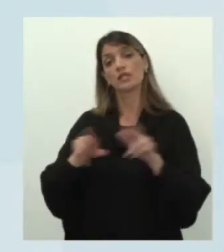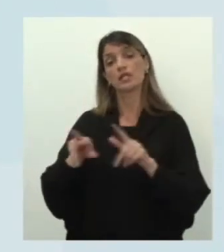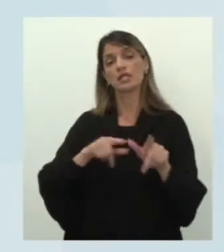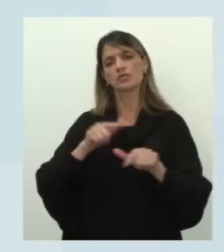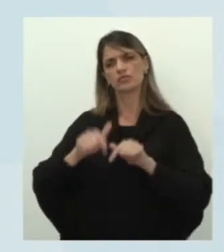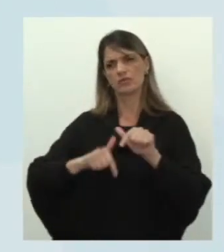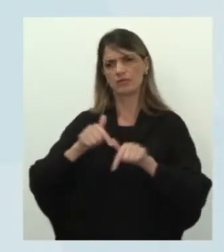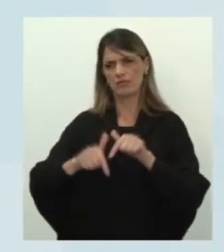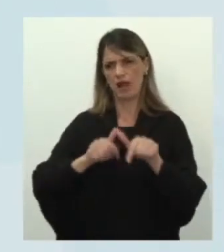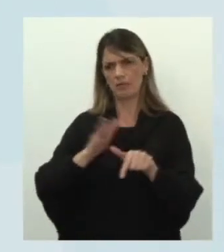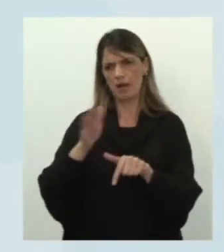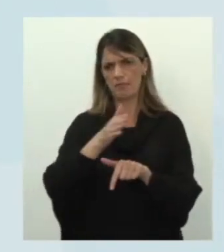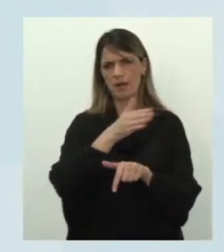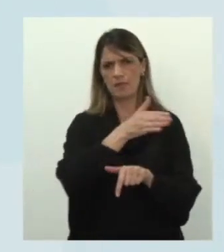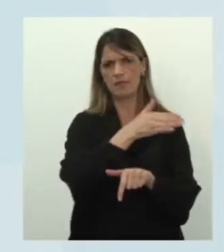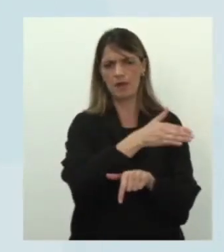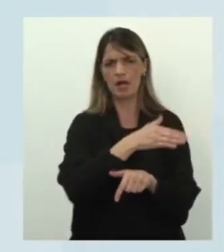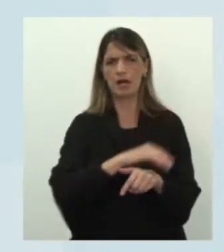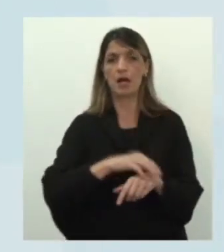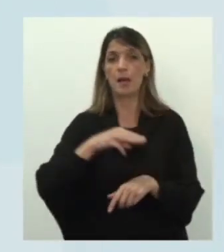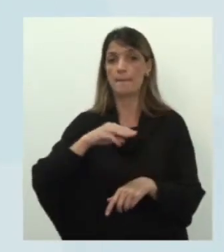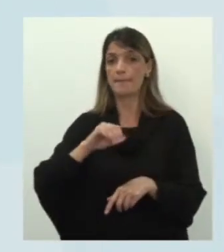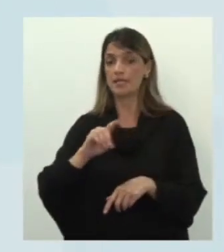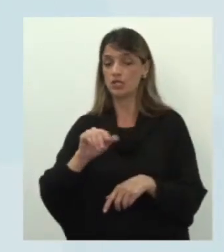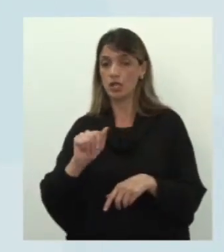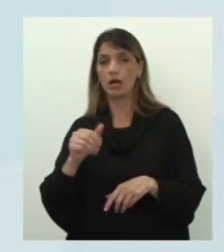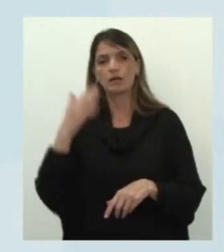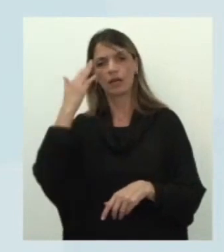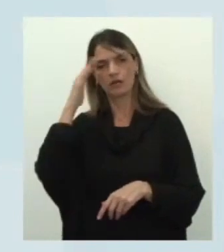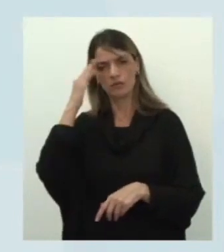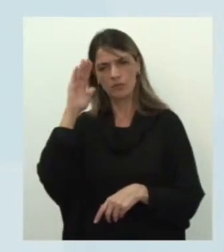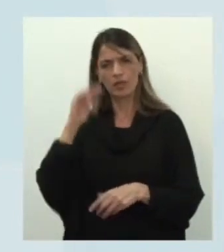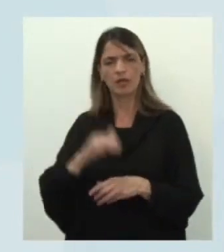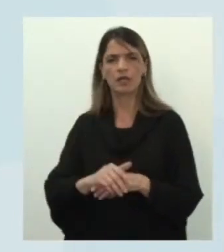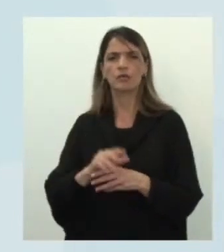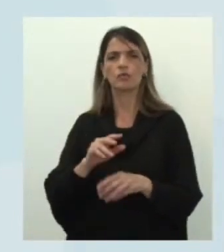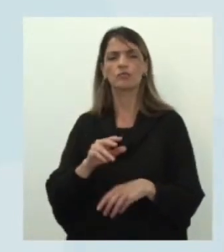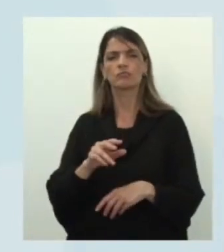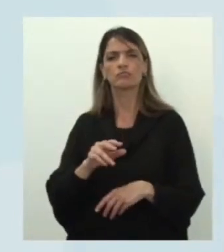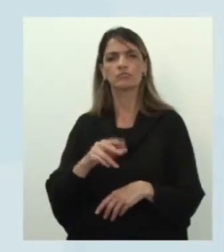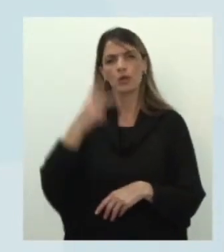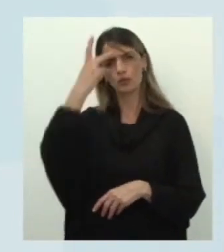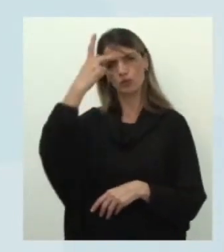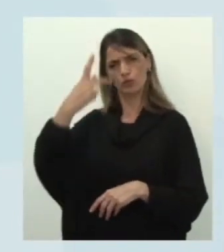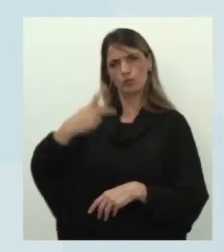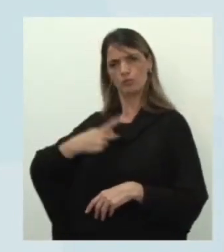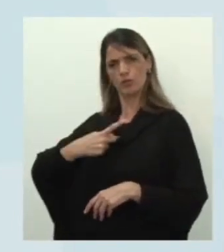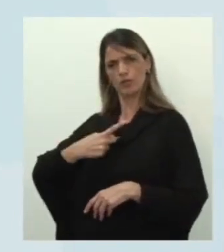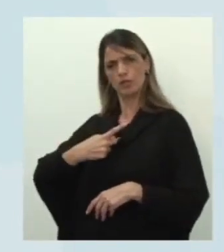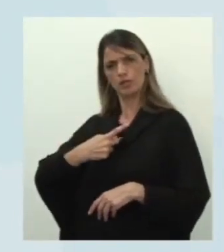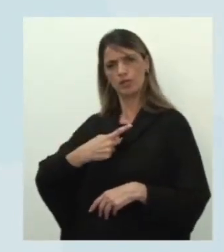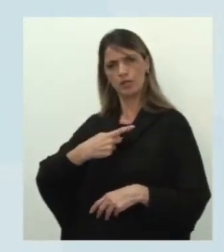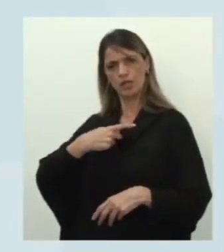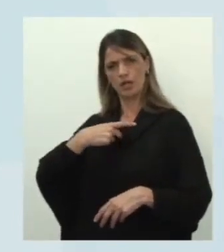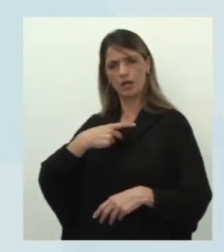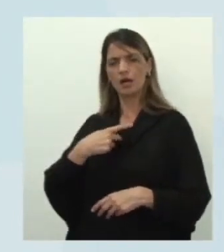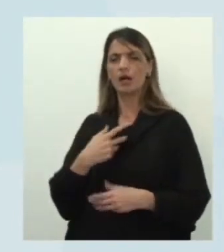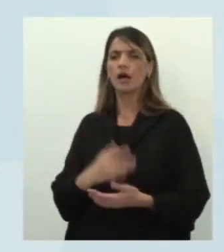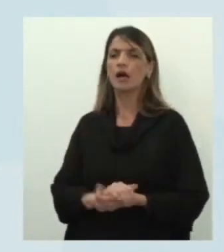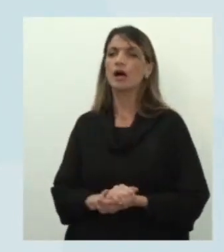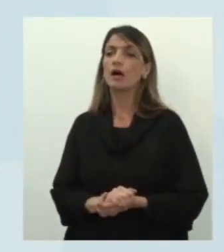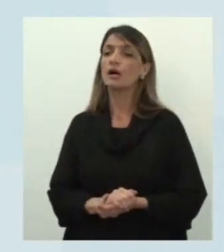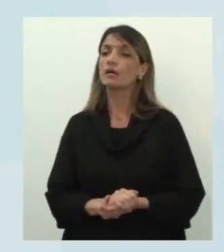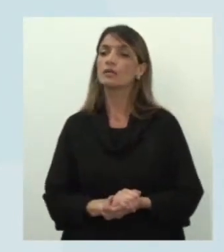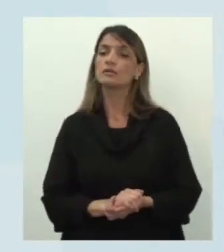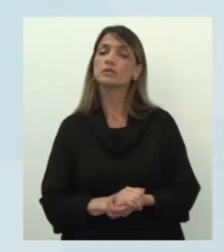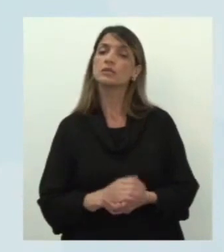de atuação e mídias, com compreensão, autonomia, fluência e criticidade, de modo